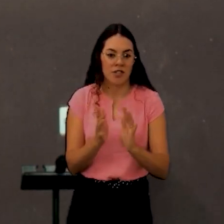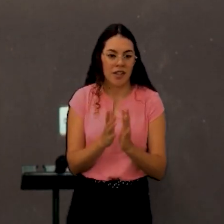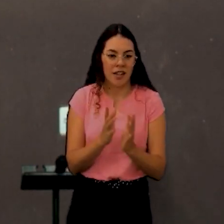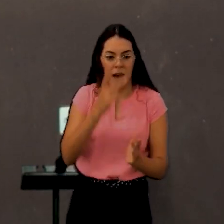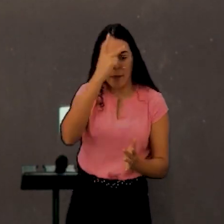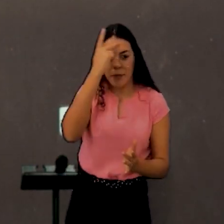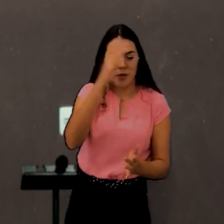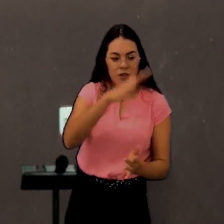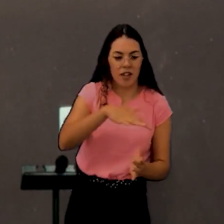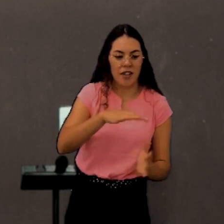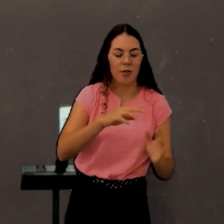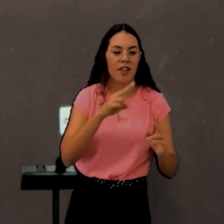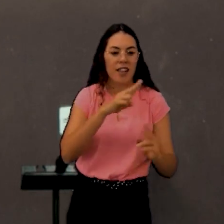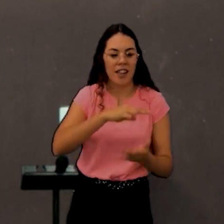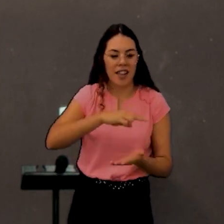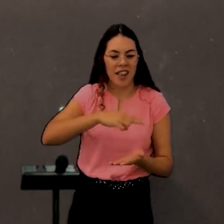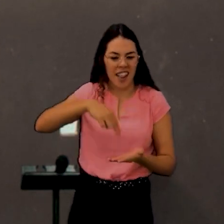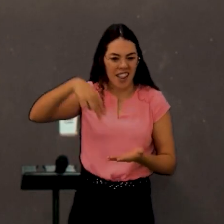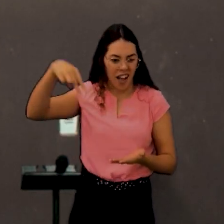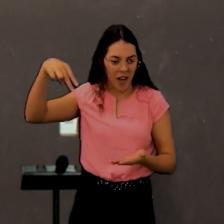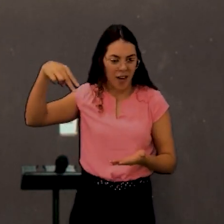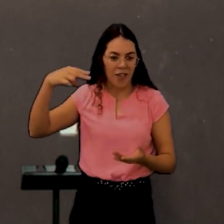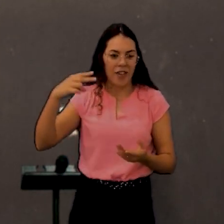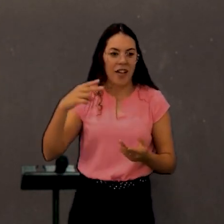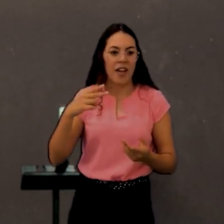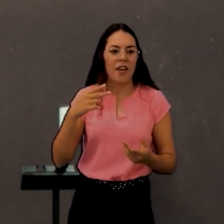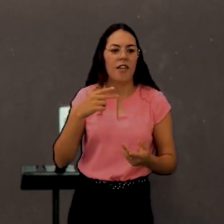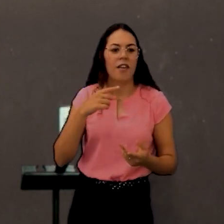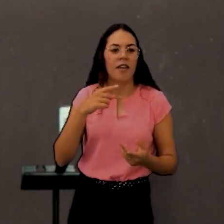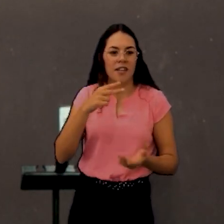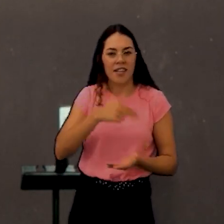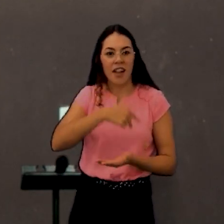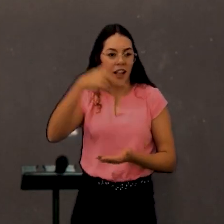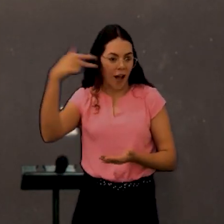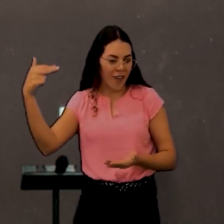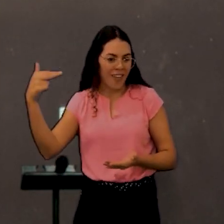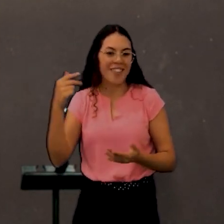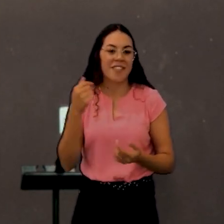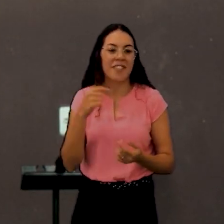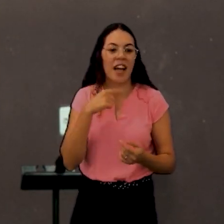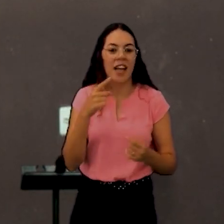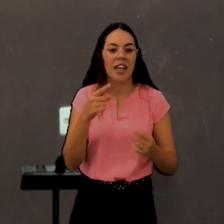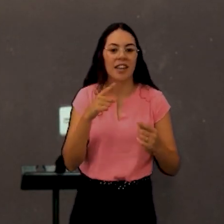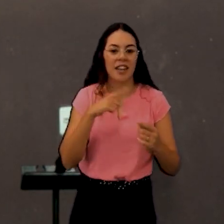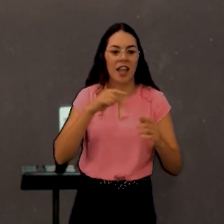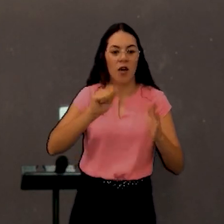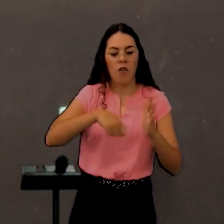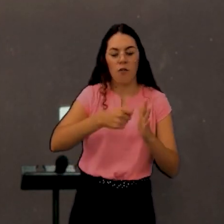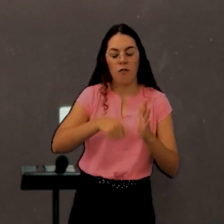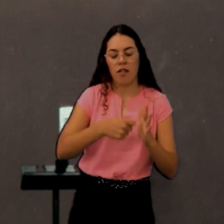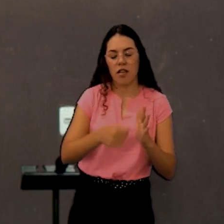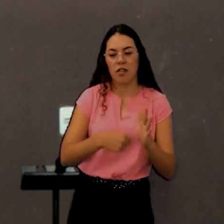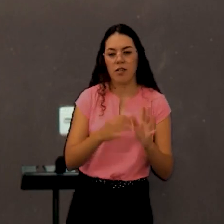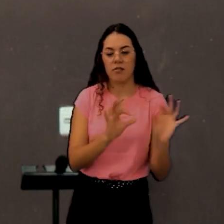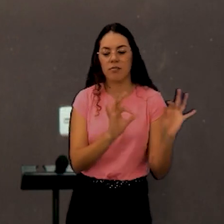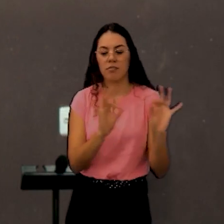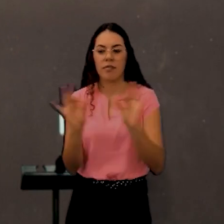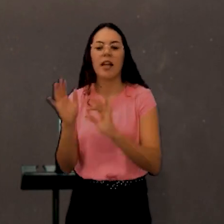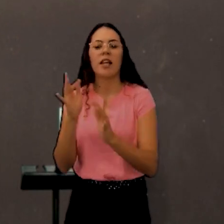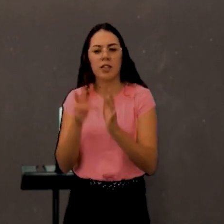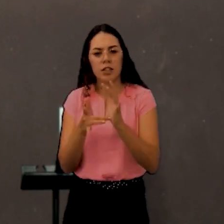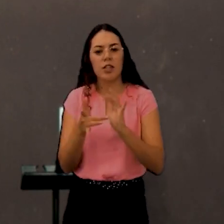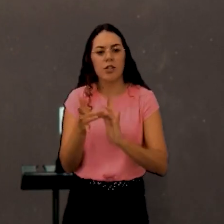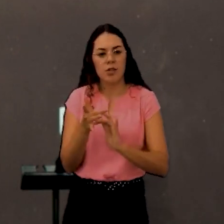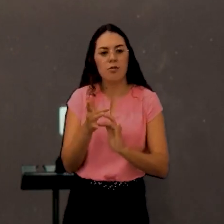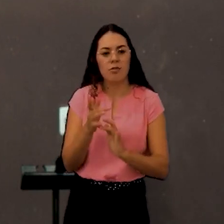faz no Natal, tá todo mundo, vamos celebrar, Jesus é bom. Igual um vídeo, né, de duas senhorinhas que, Jesus é